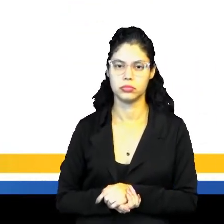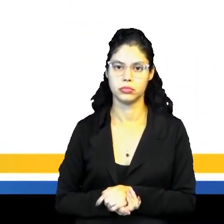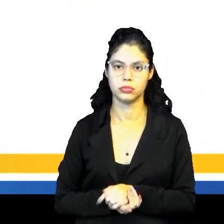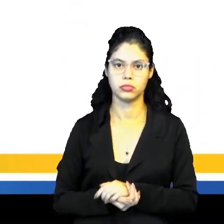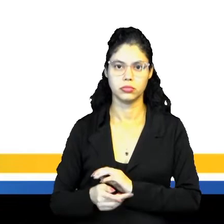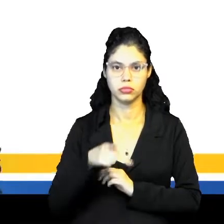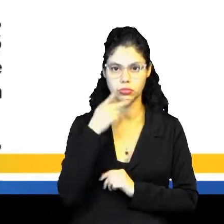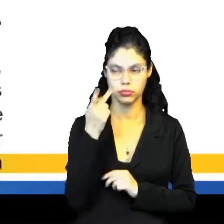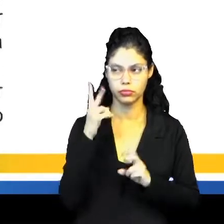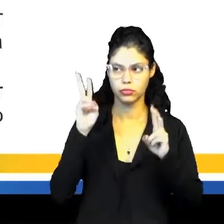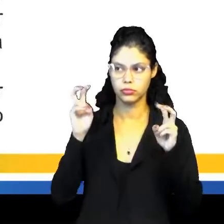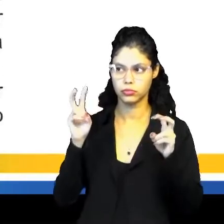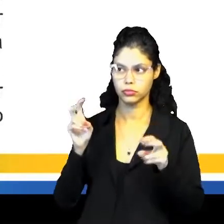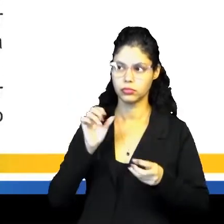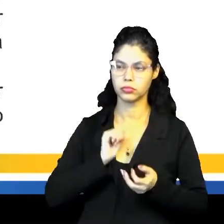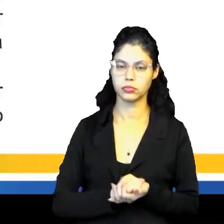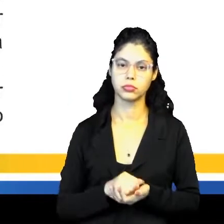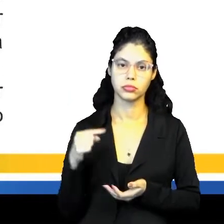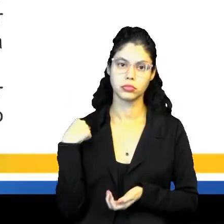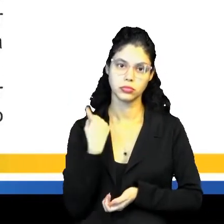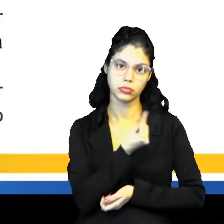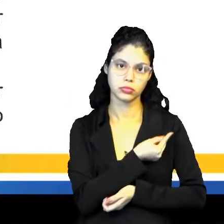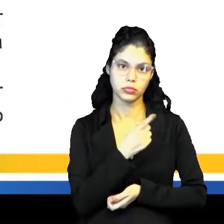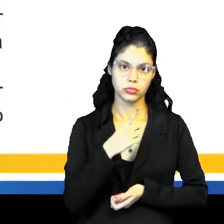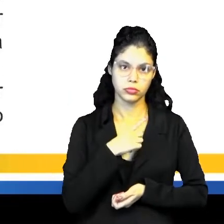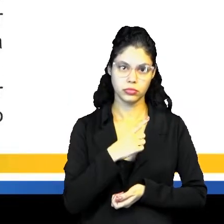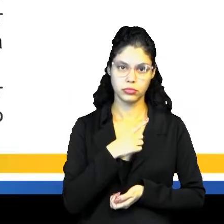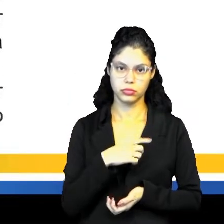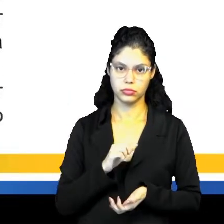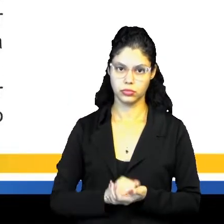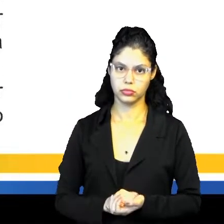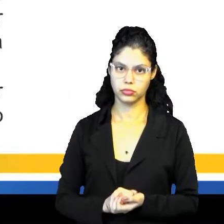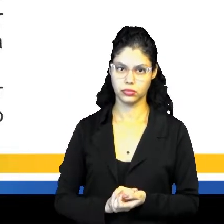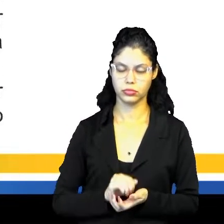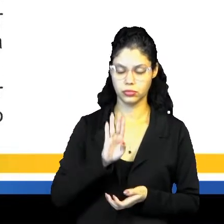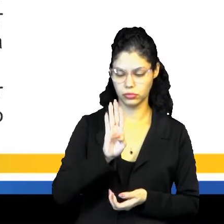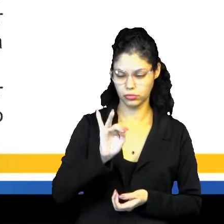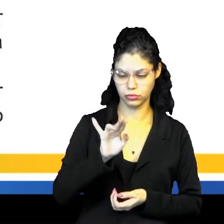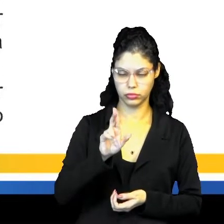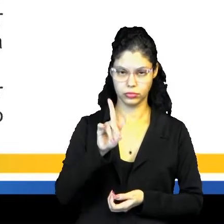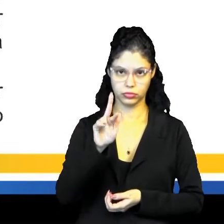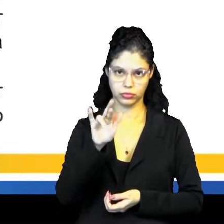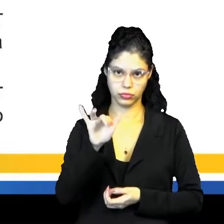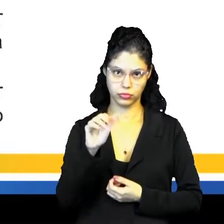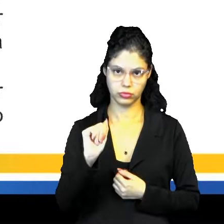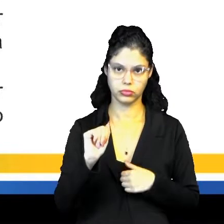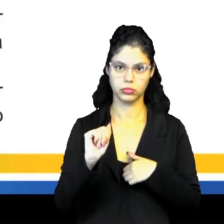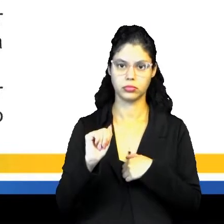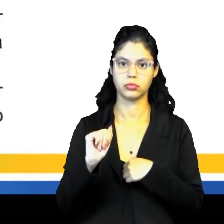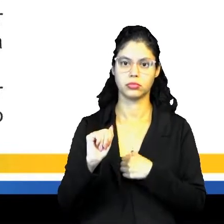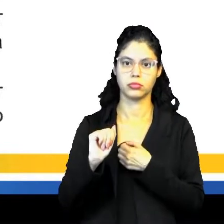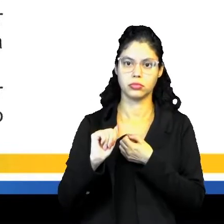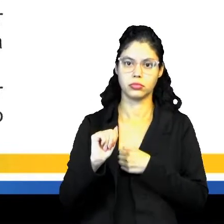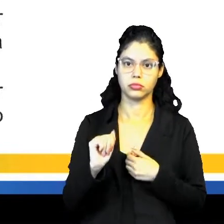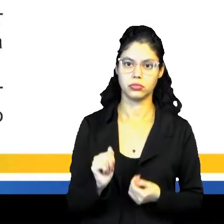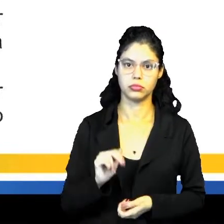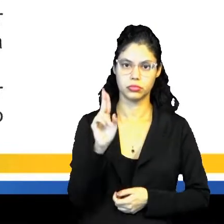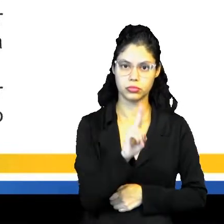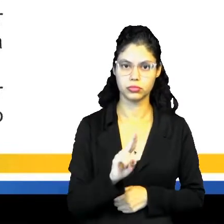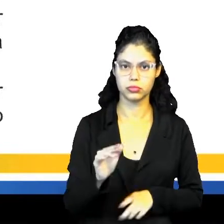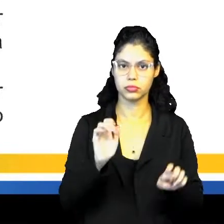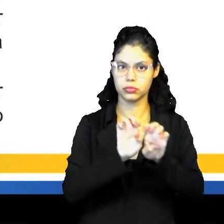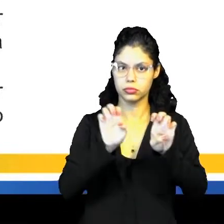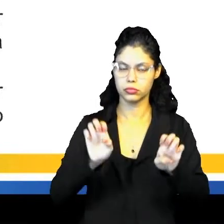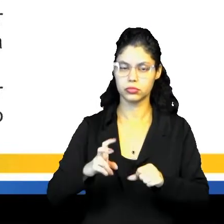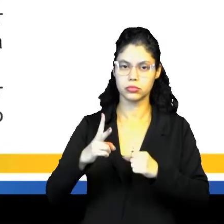Então, para falar disso, né, embora nós temos aqui o gênero biografia, né? Biografia se utiliza muito dessas